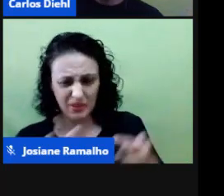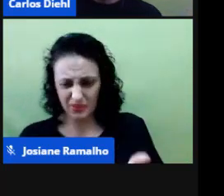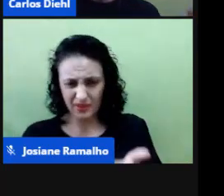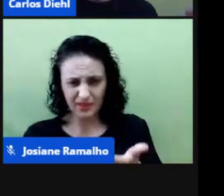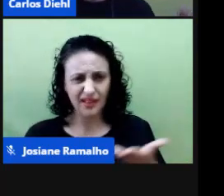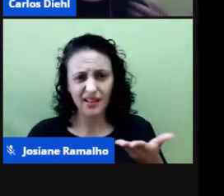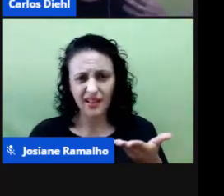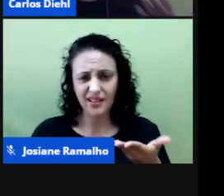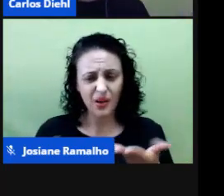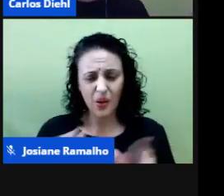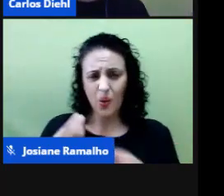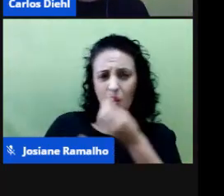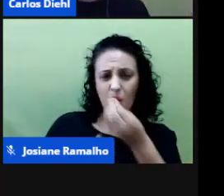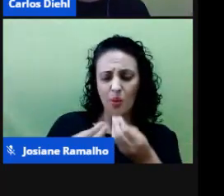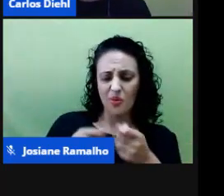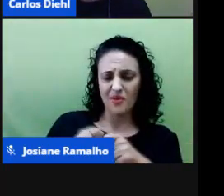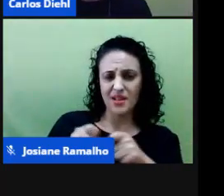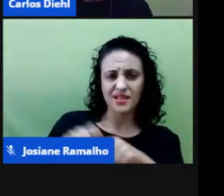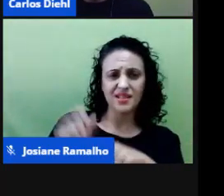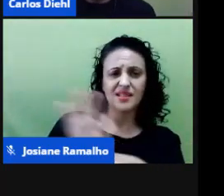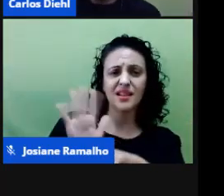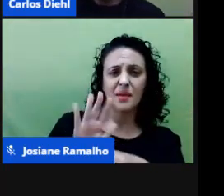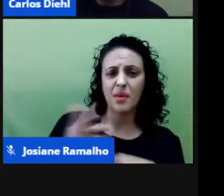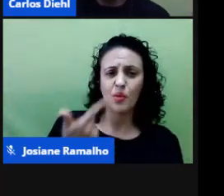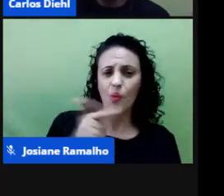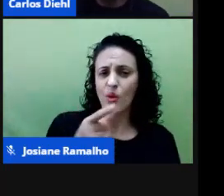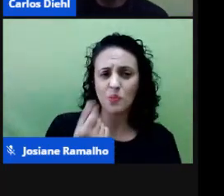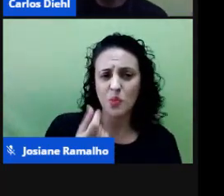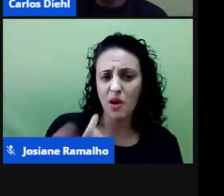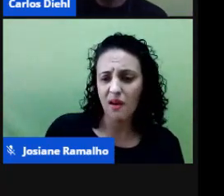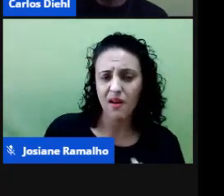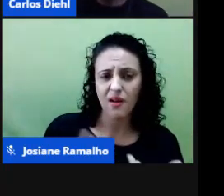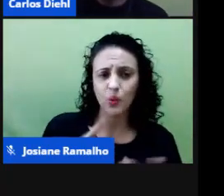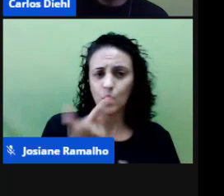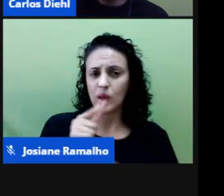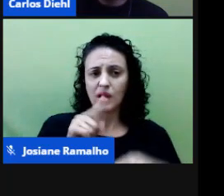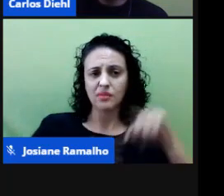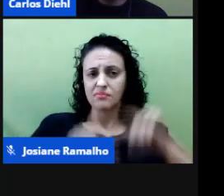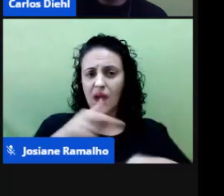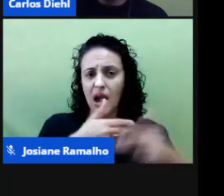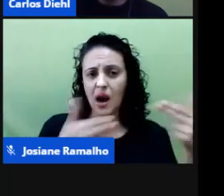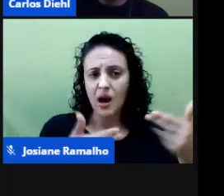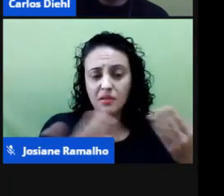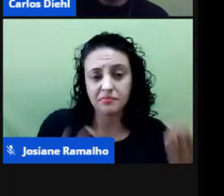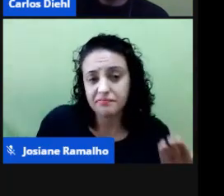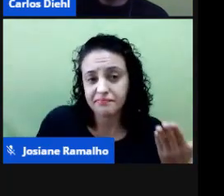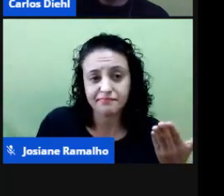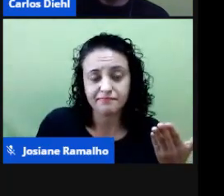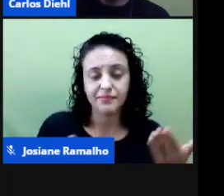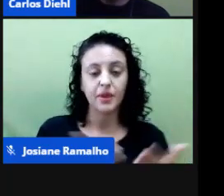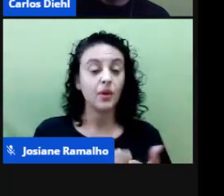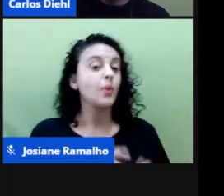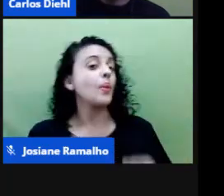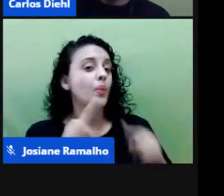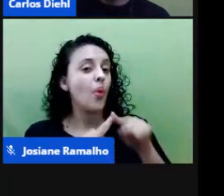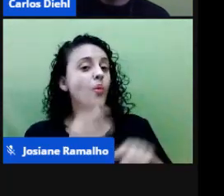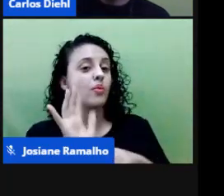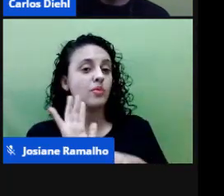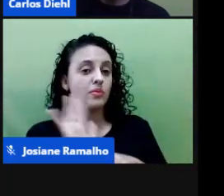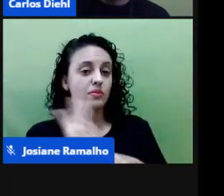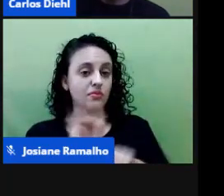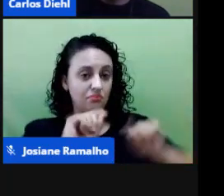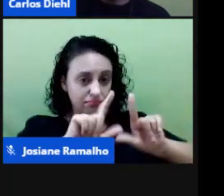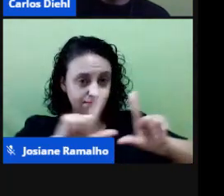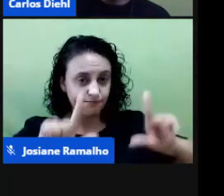povo não tinha os recursos necessários. Cinema sempre foi uma coisa que exigia muito recurso.